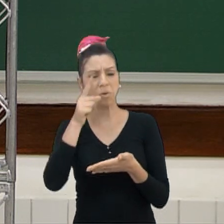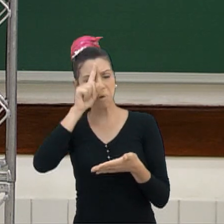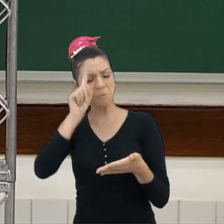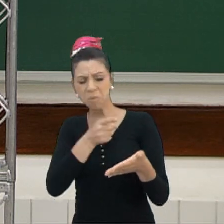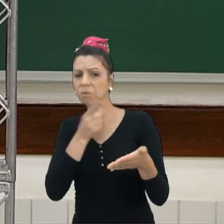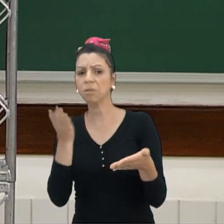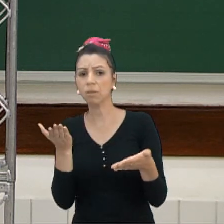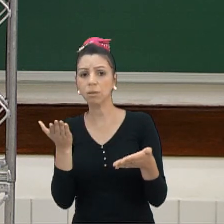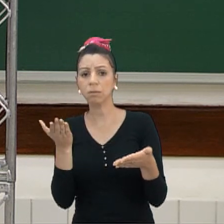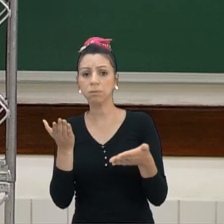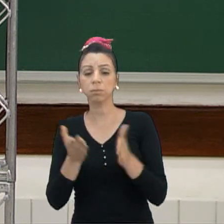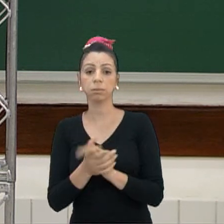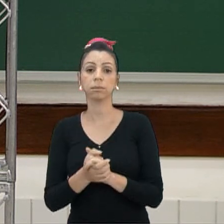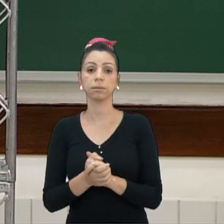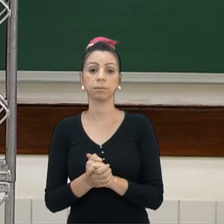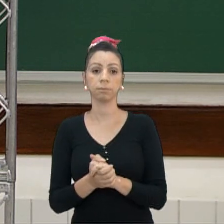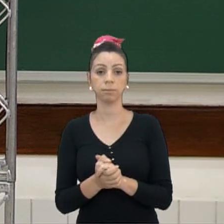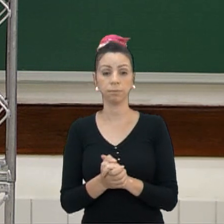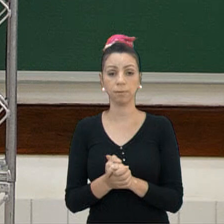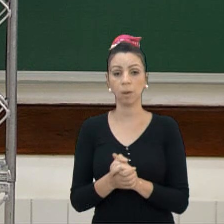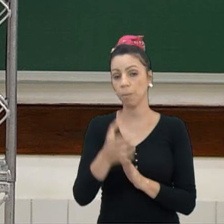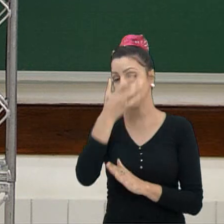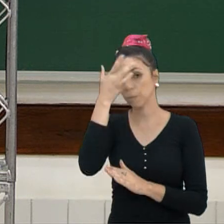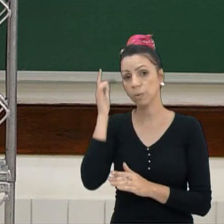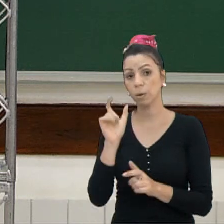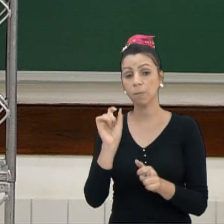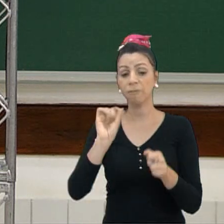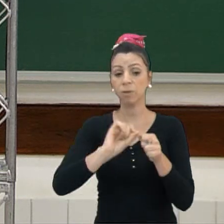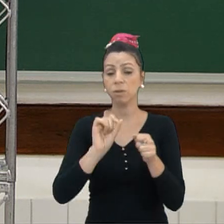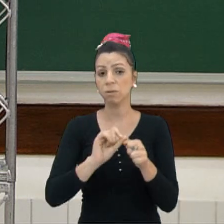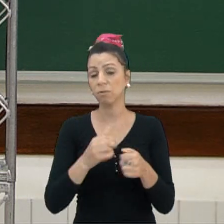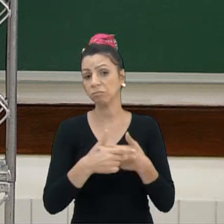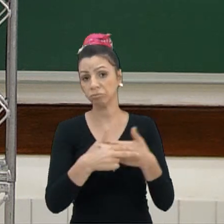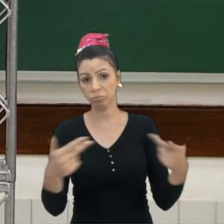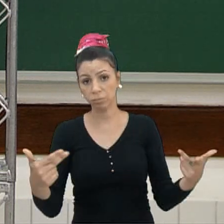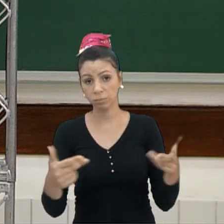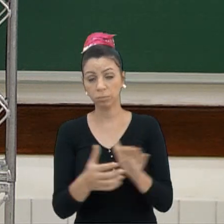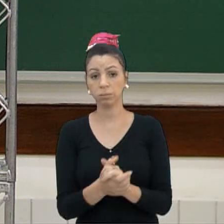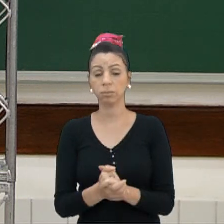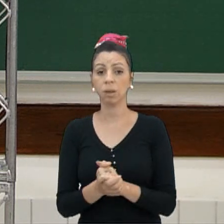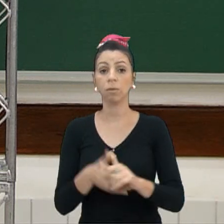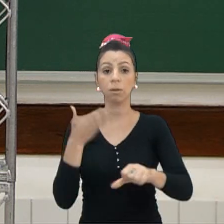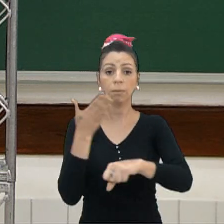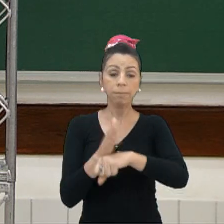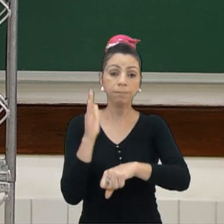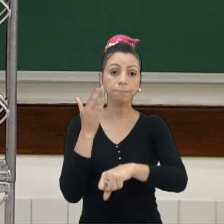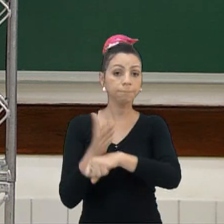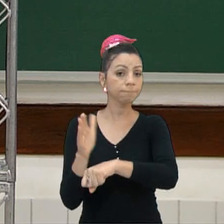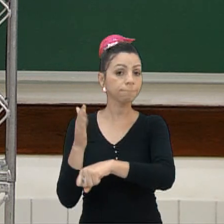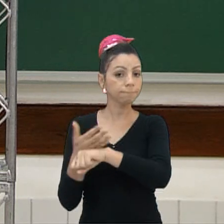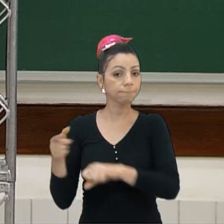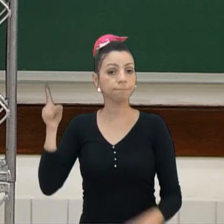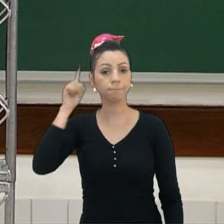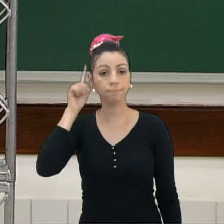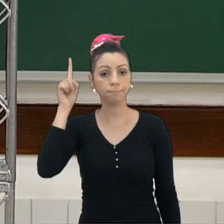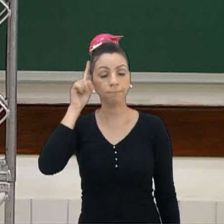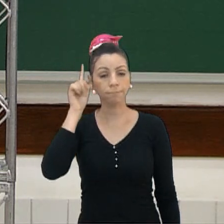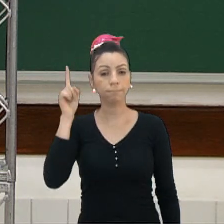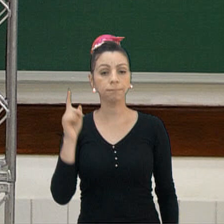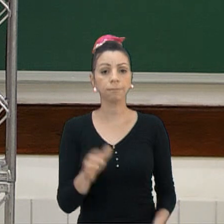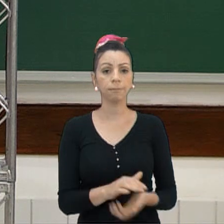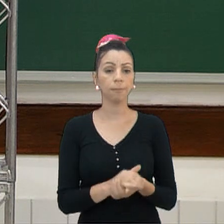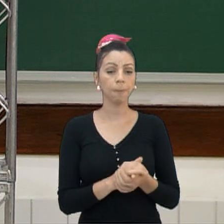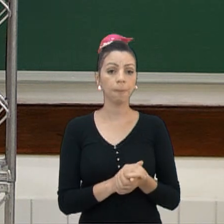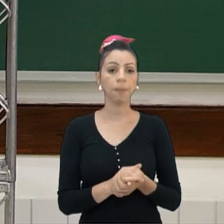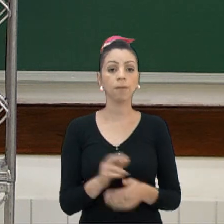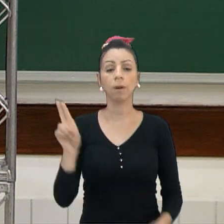mandar em alguma coisa? Mandar alguém fazer algo? Então, são nessas práticas do dia a dia que a gente vai percebendo